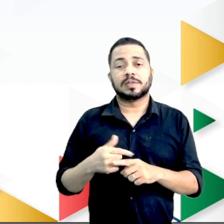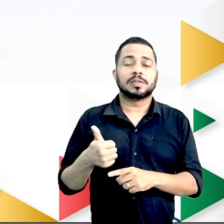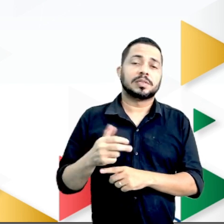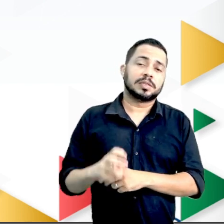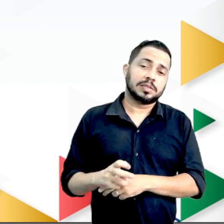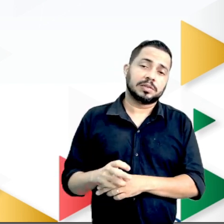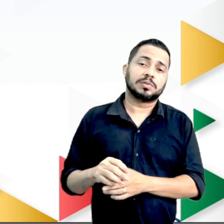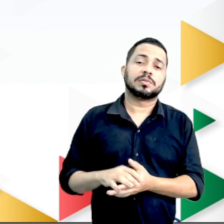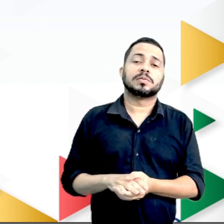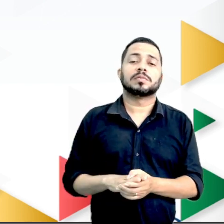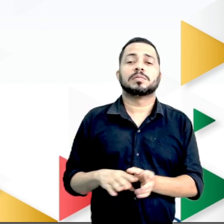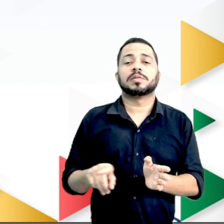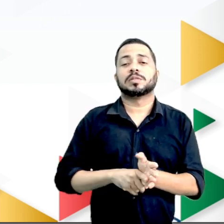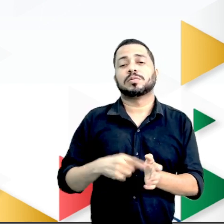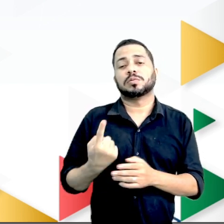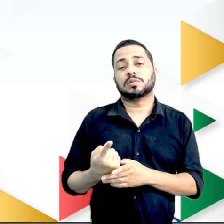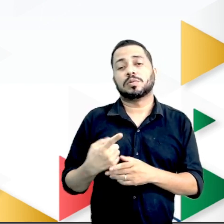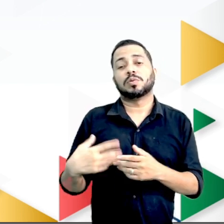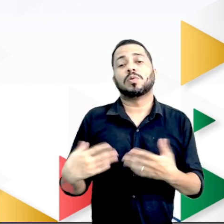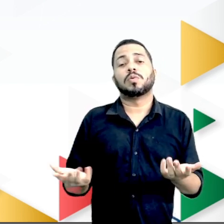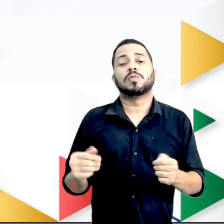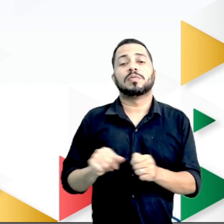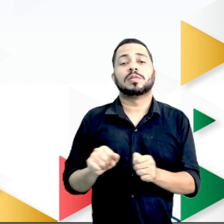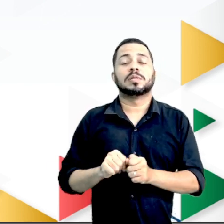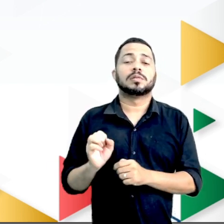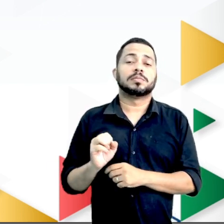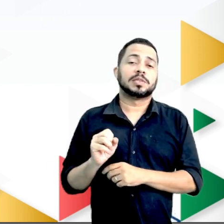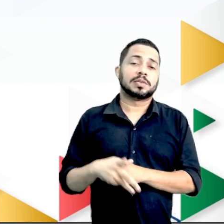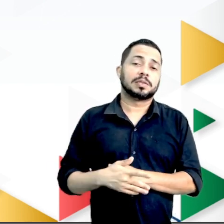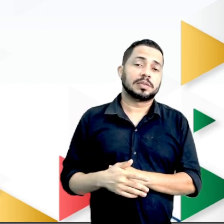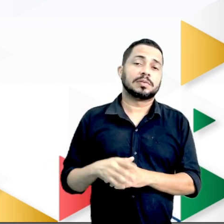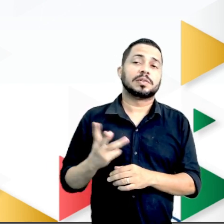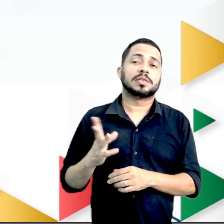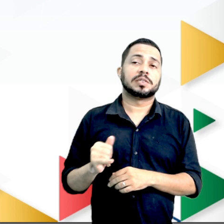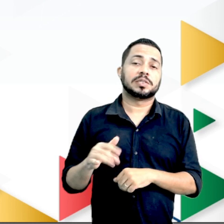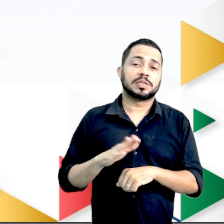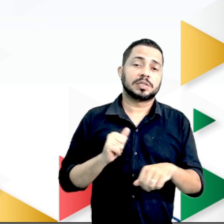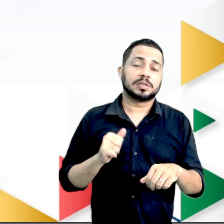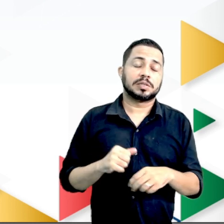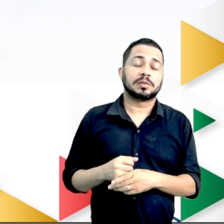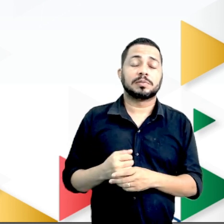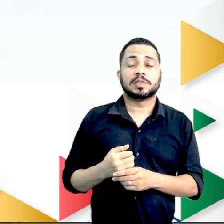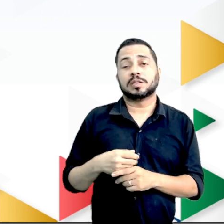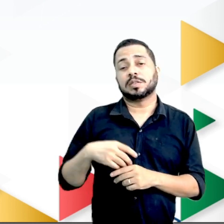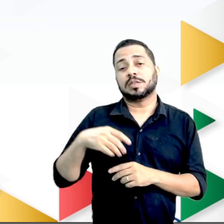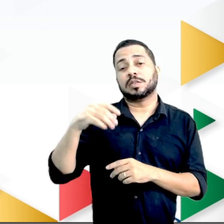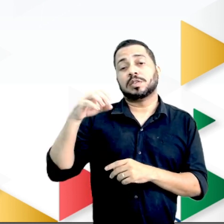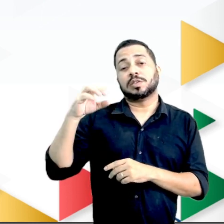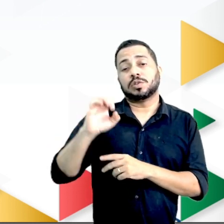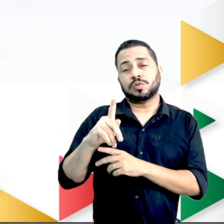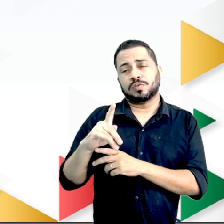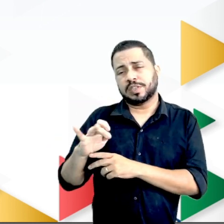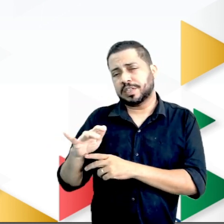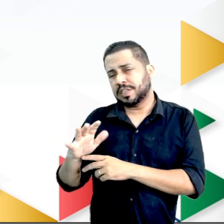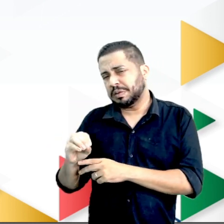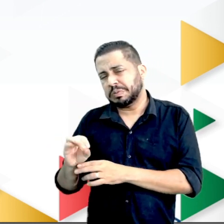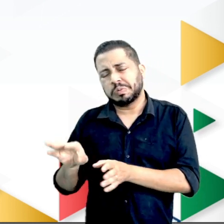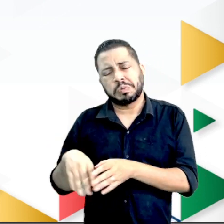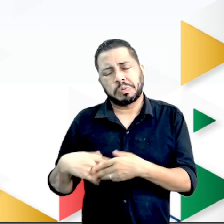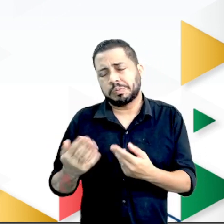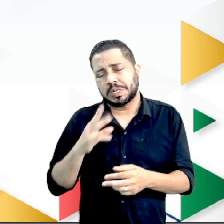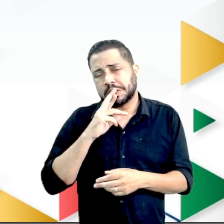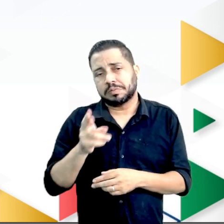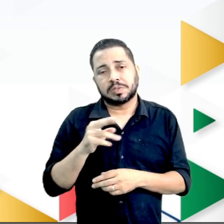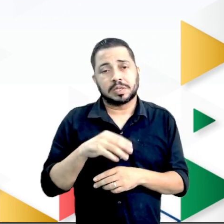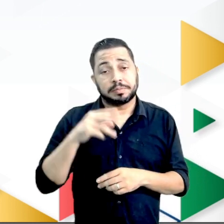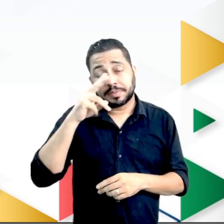12 menos 1 ou fazer a operação, ok? Aí a gente chama de chuveirinho ou distributiva. Você pode fazer, a resposta é a